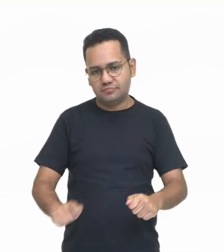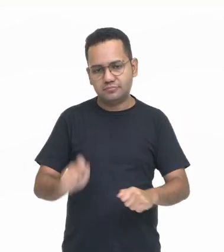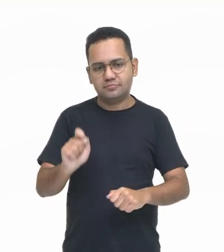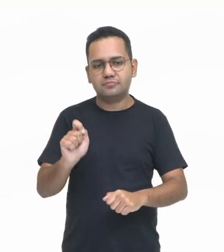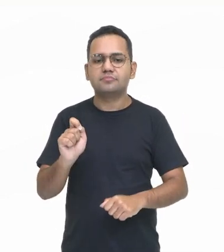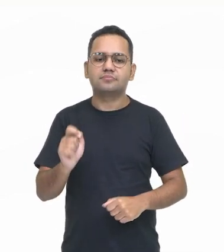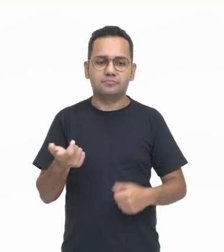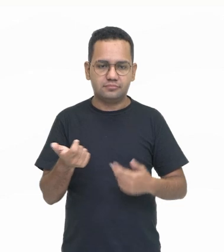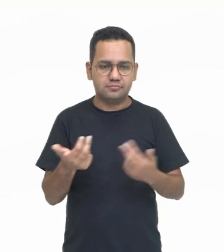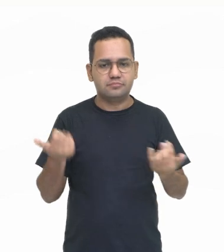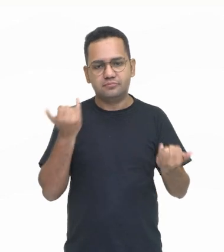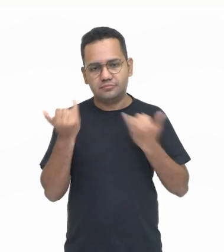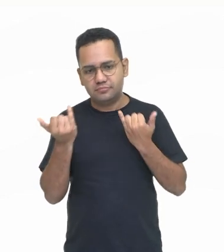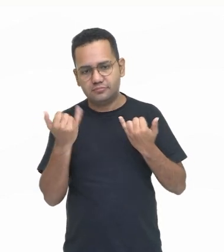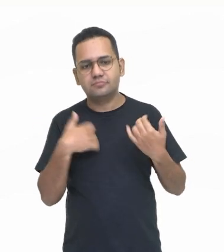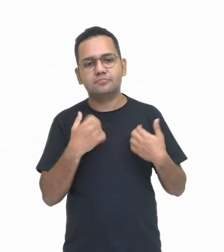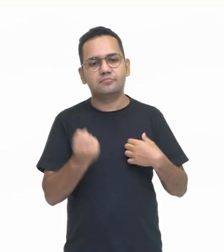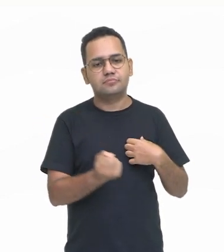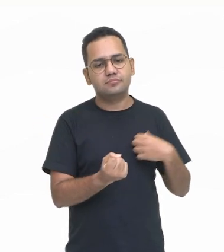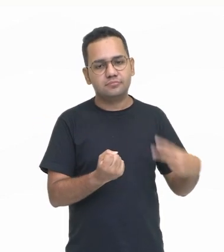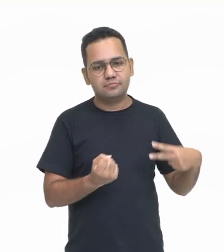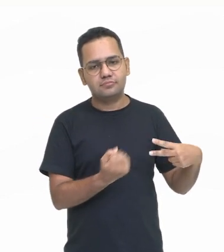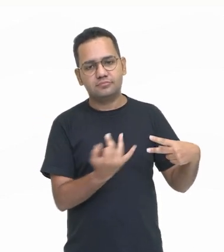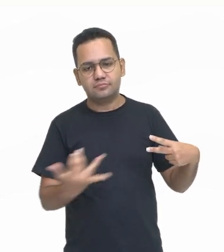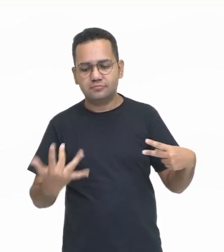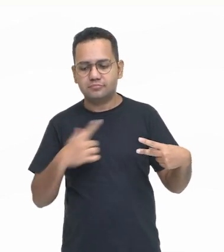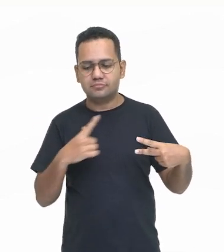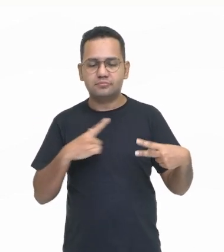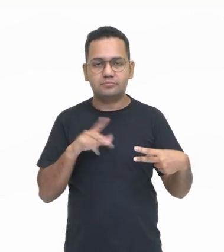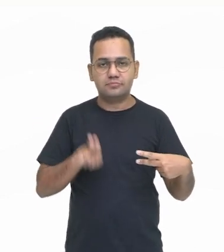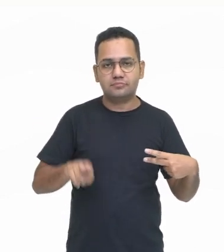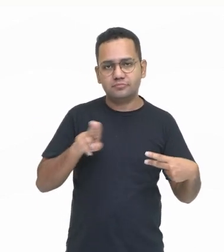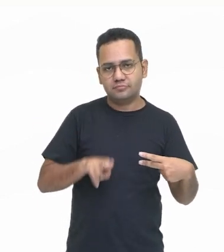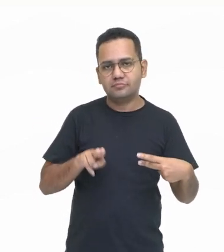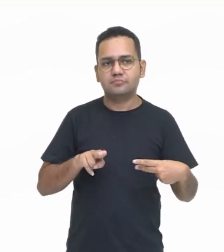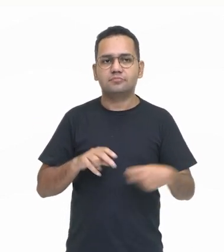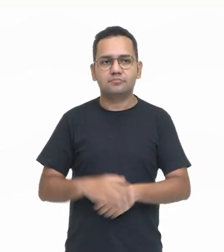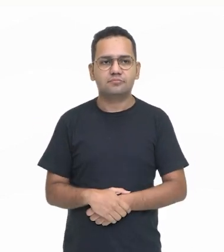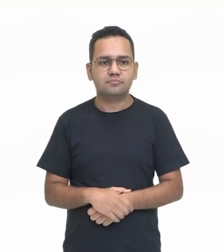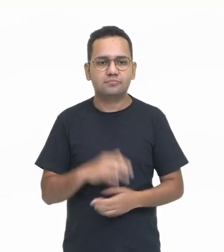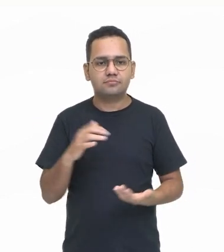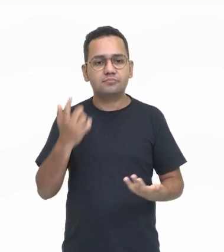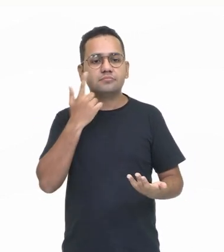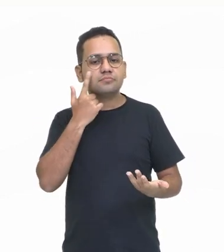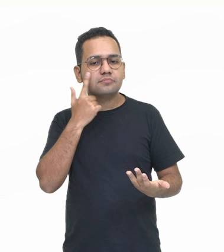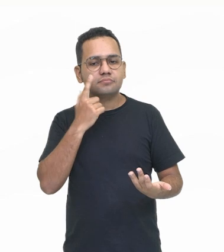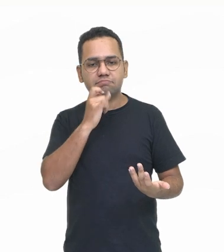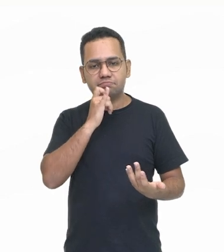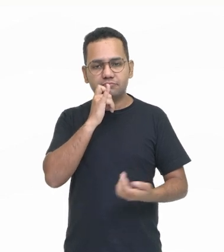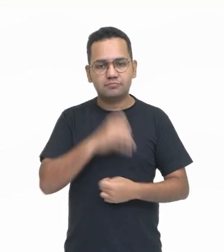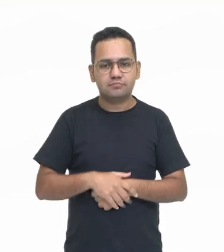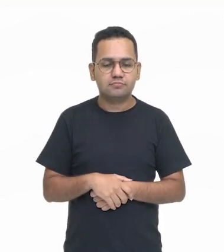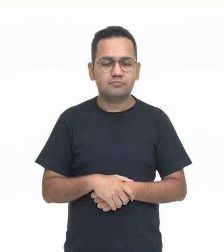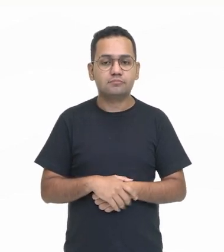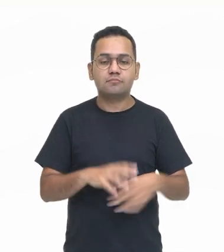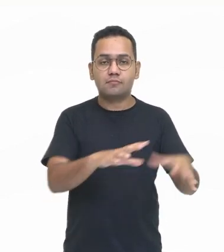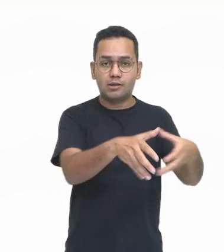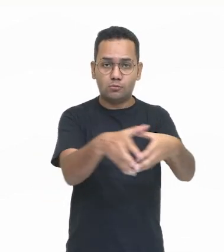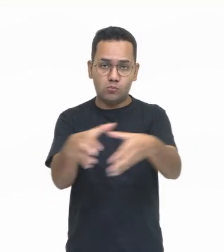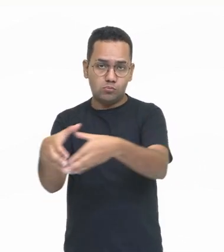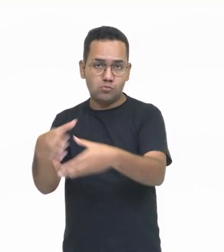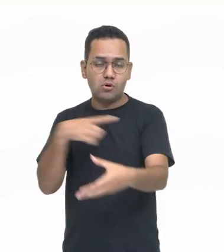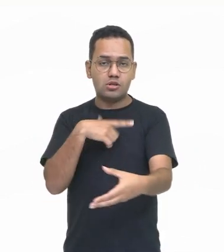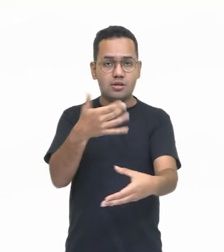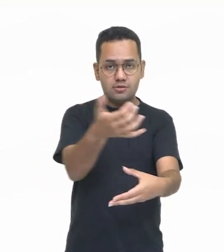de elementos que queremos usar em cada conjunto, certo? Olha a situação, suponha que você tem um grupo de 10 amigos e quer